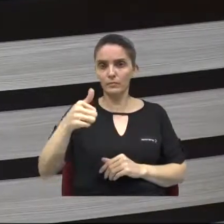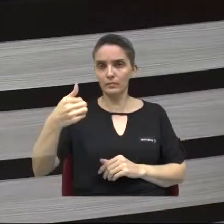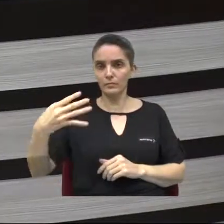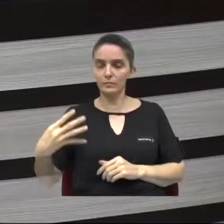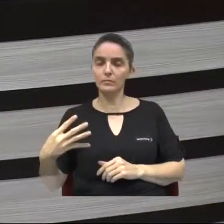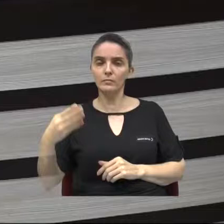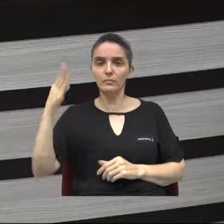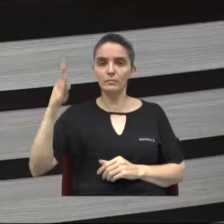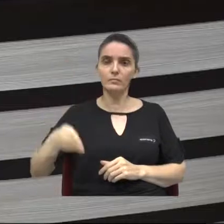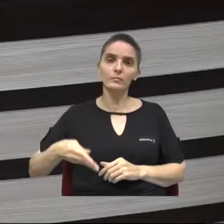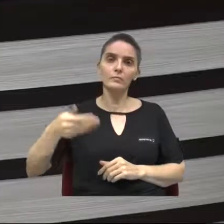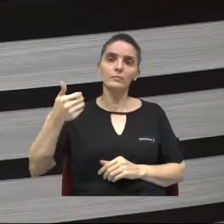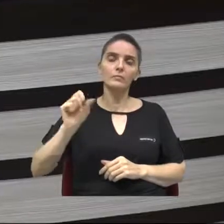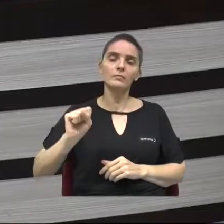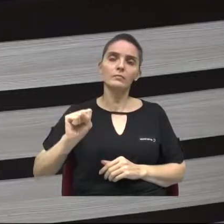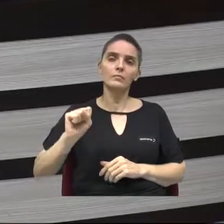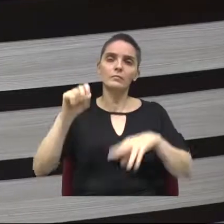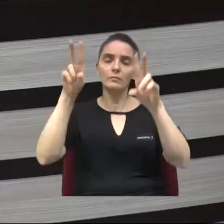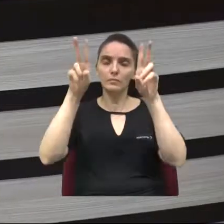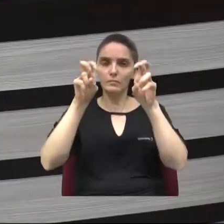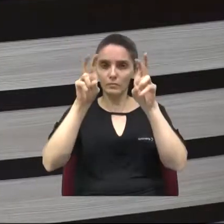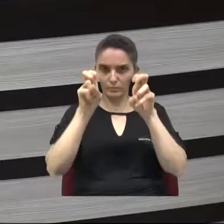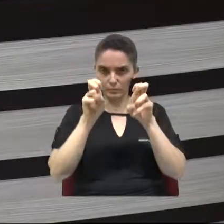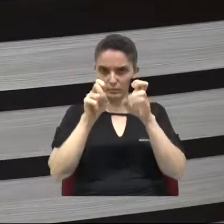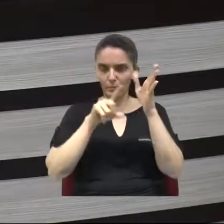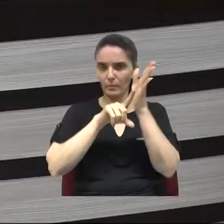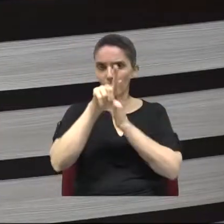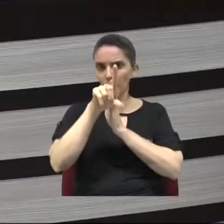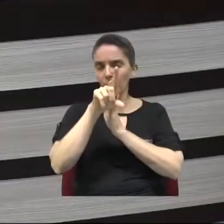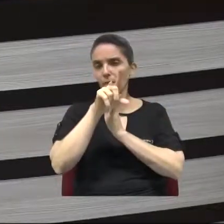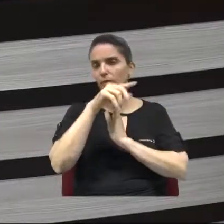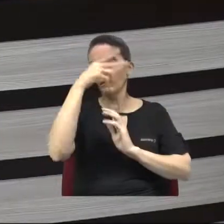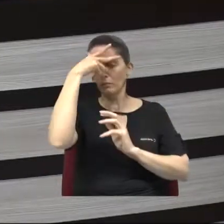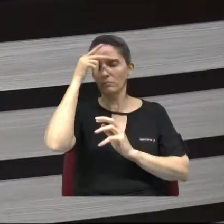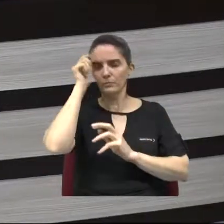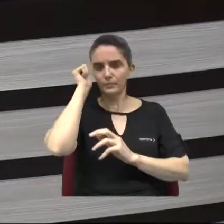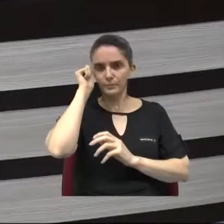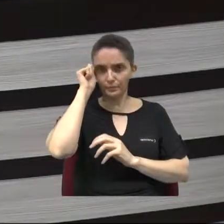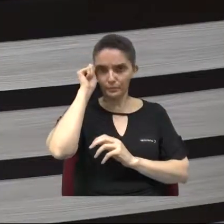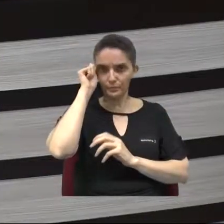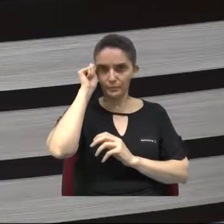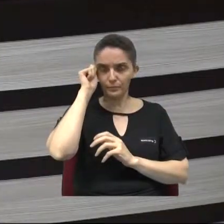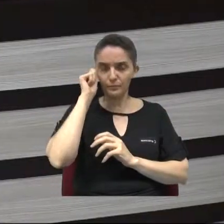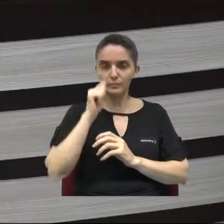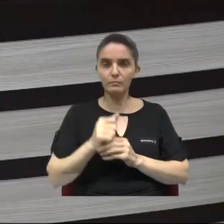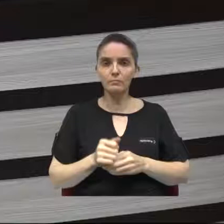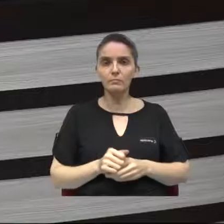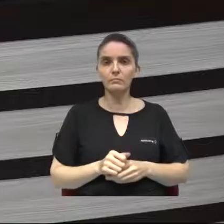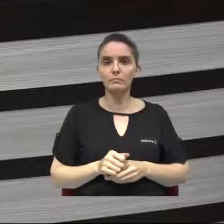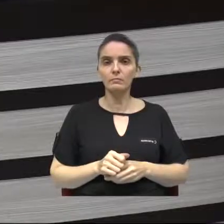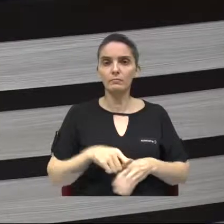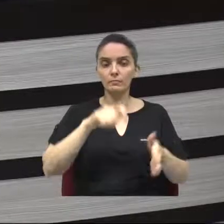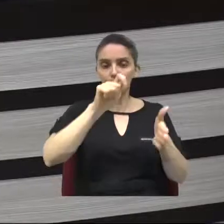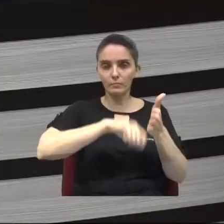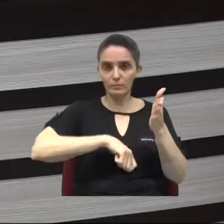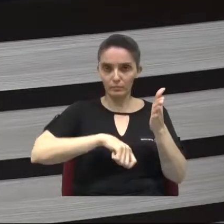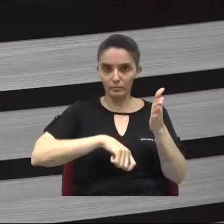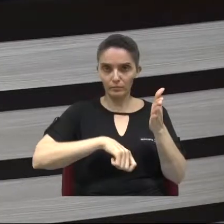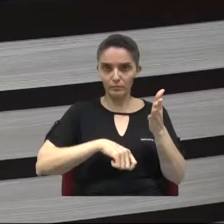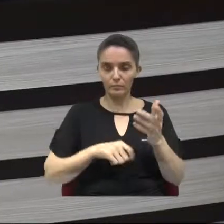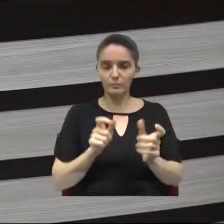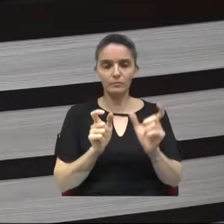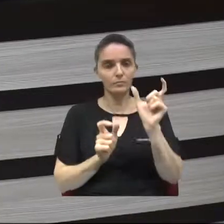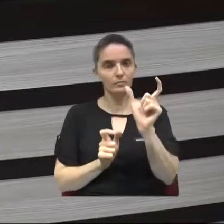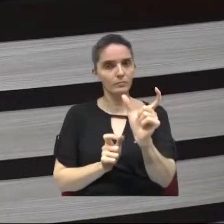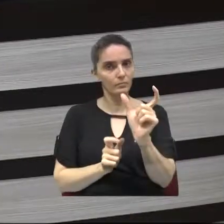de 2018. Assunto: requer informações ao Poder Executivo sobre contratações de operações de crédito